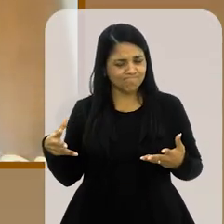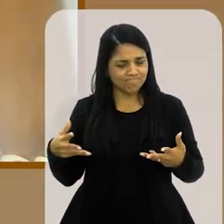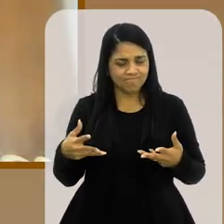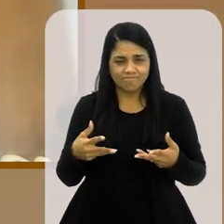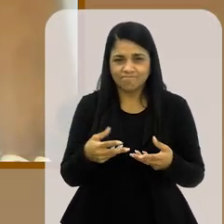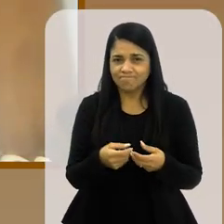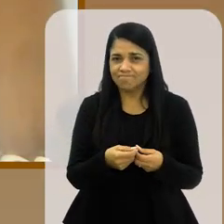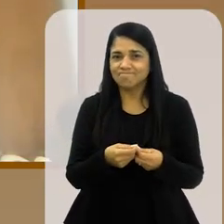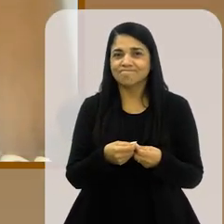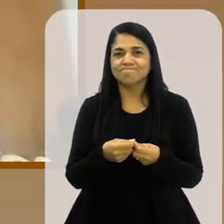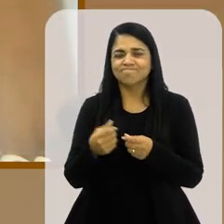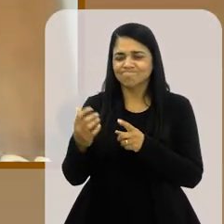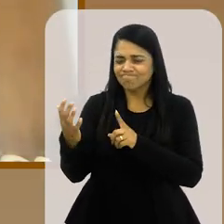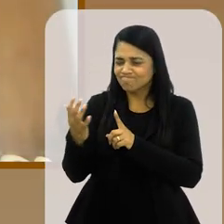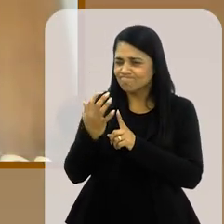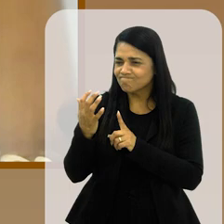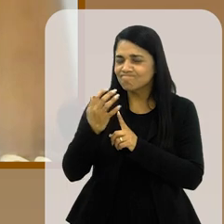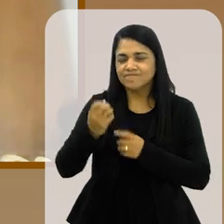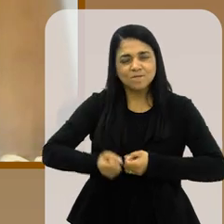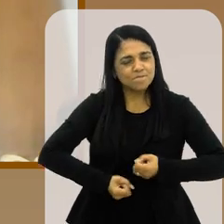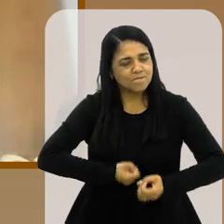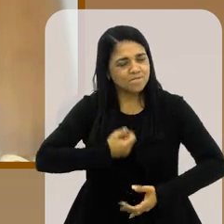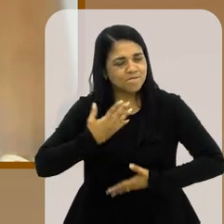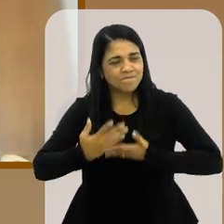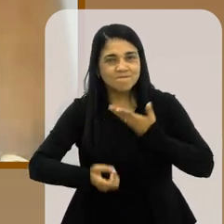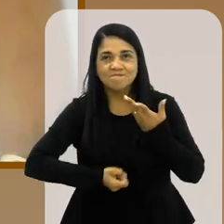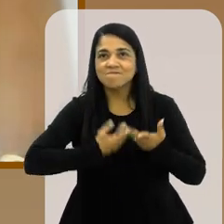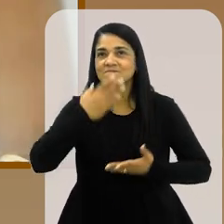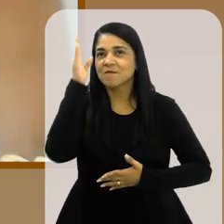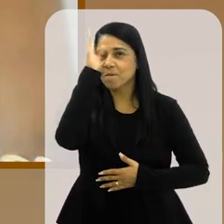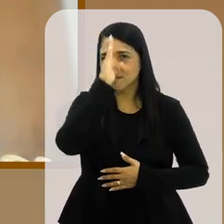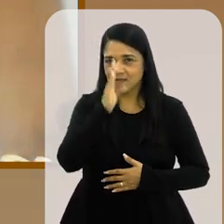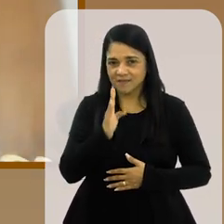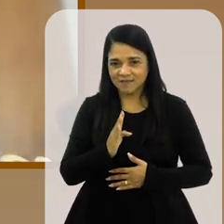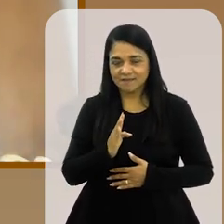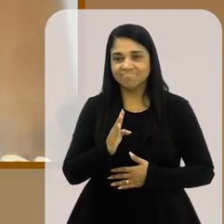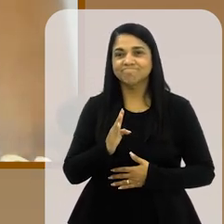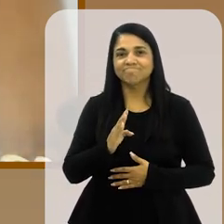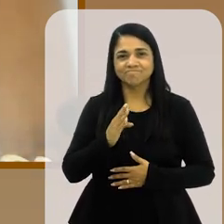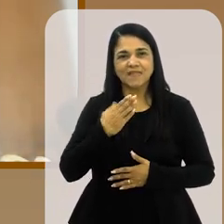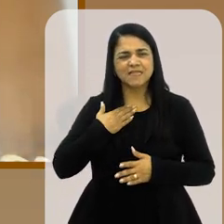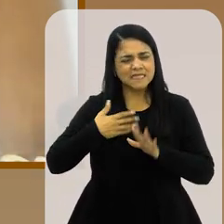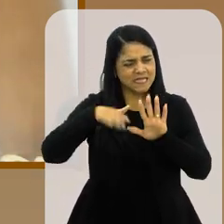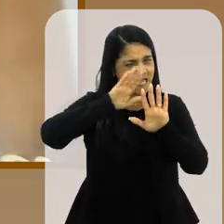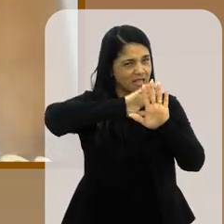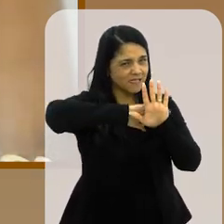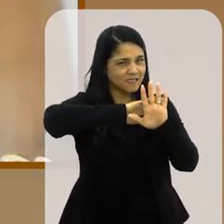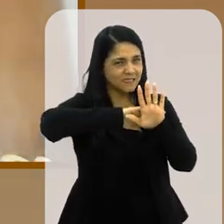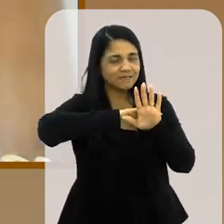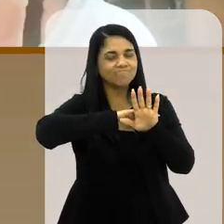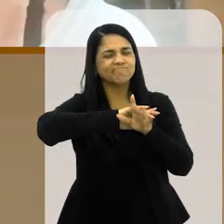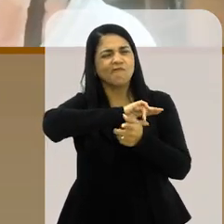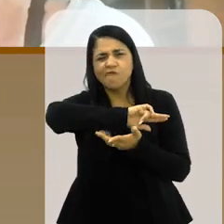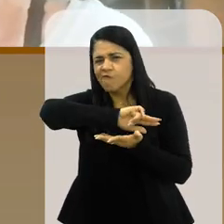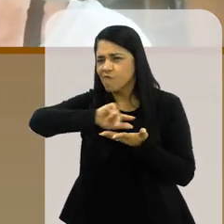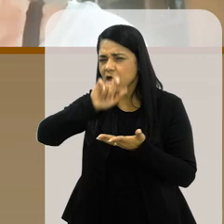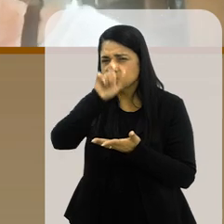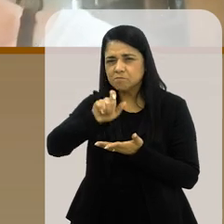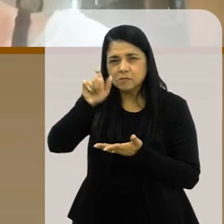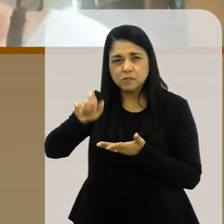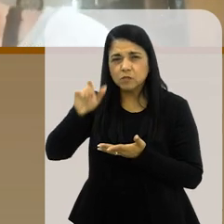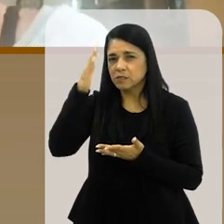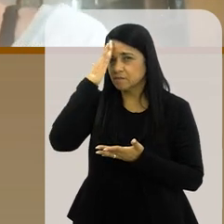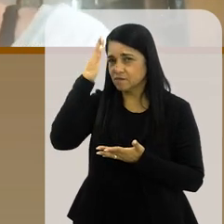o nosso solo de poeta. A gente tem atrás da gente muita gente. Ninguém escreve do